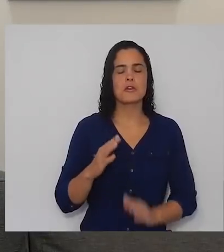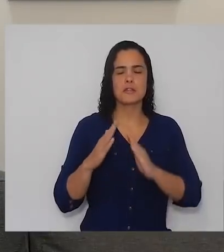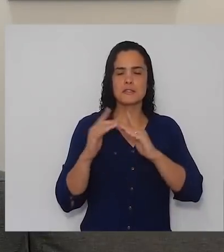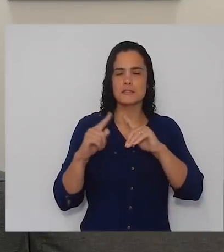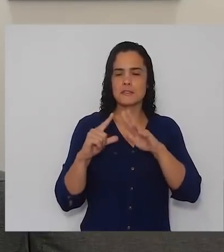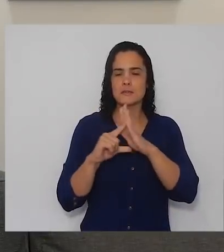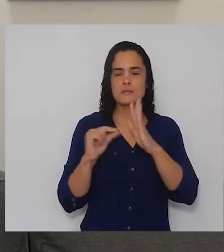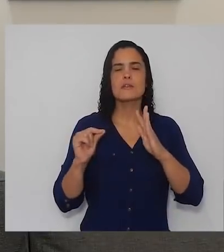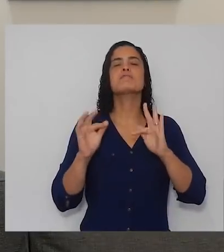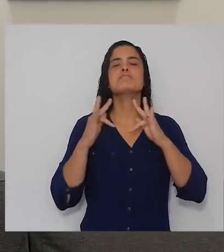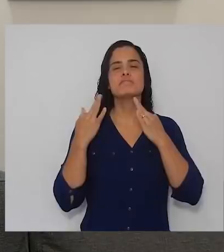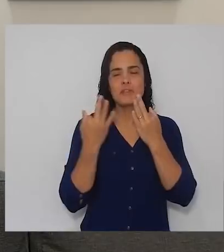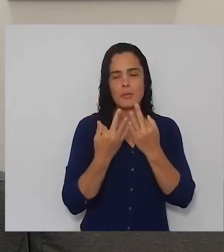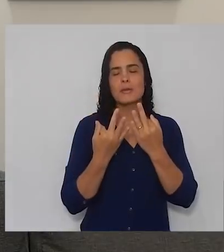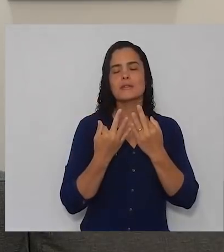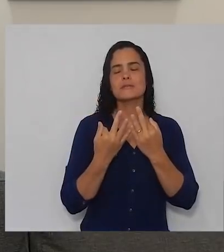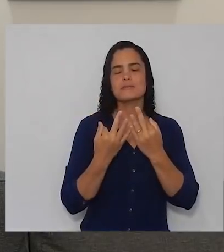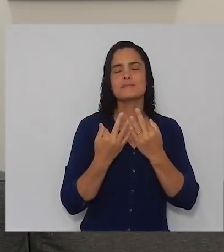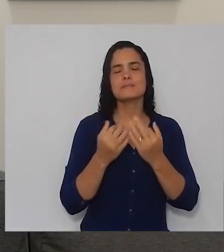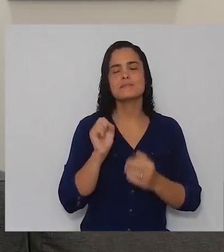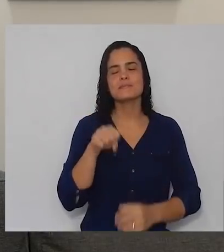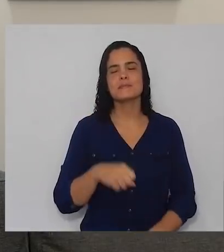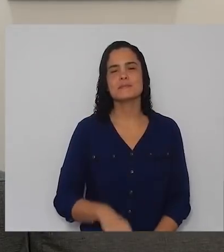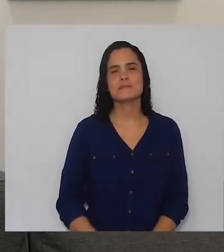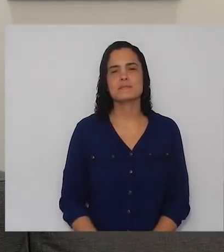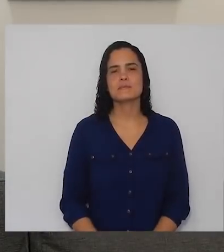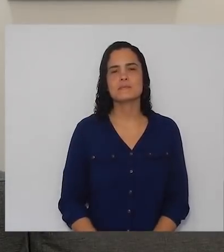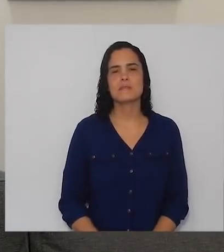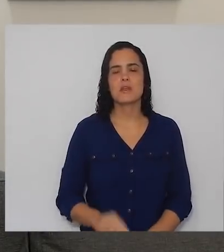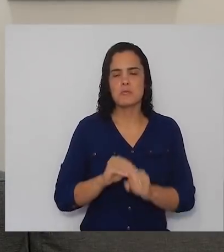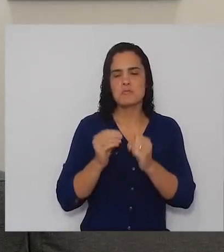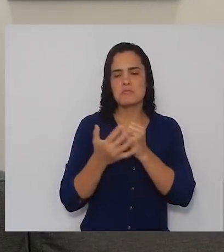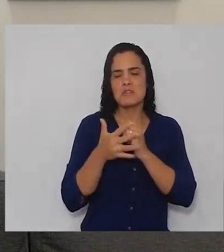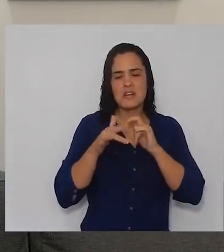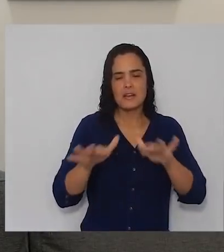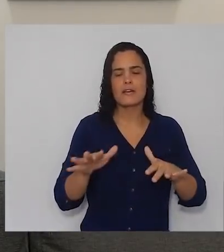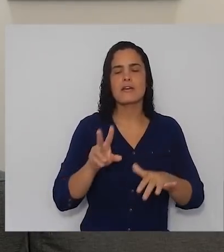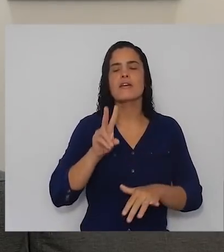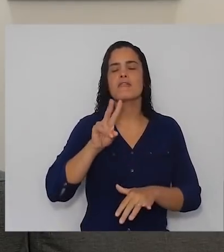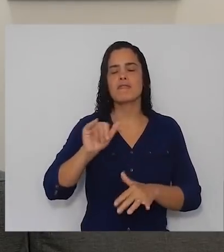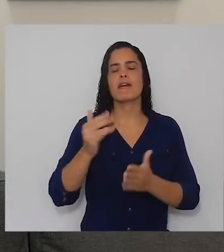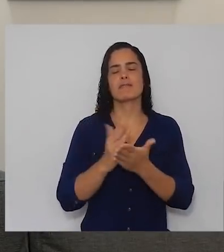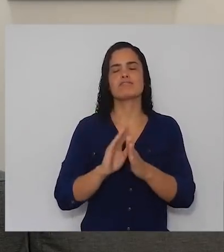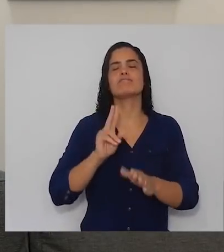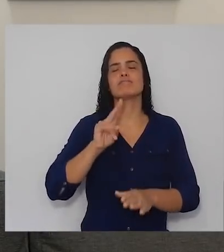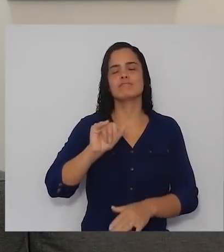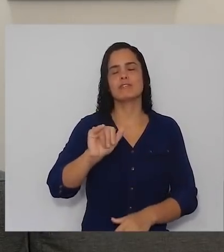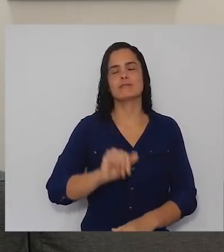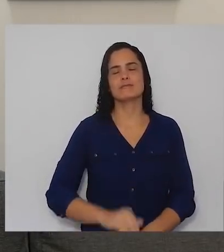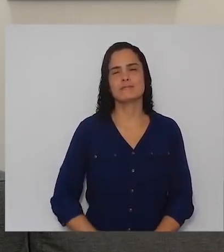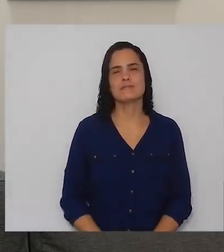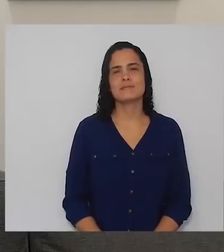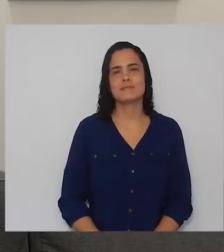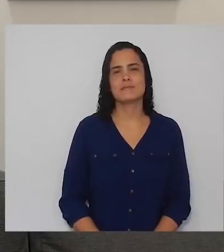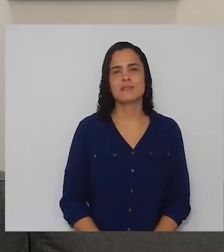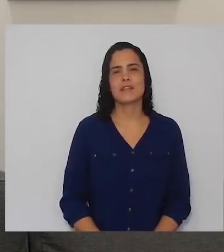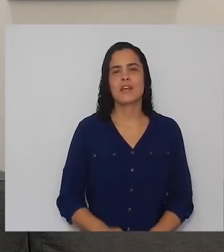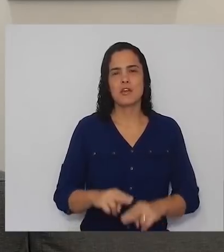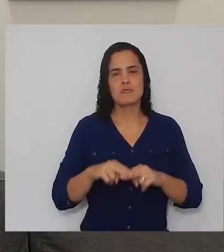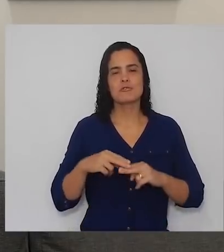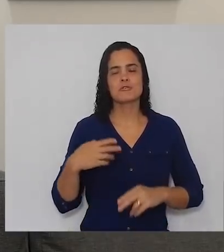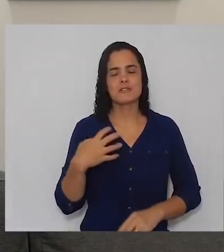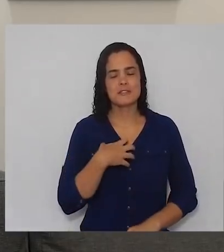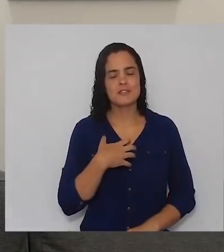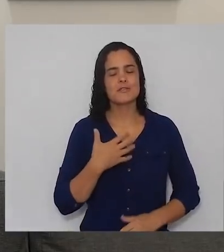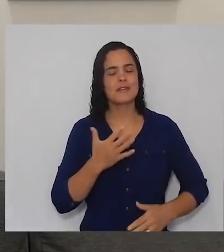Somos família Ibemeia, vai passar. É esta convicção que nos move e que mantém o nosso coração alegre